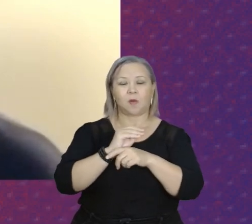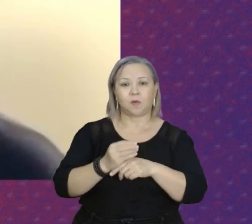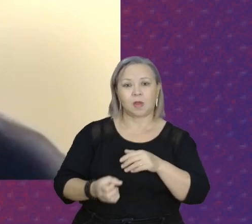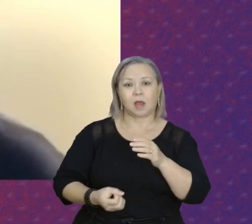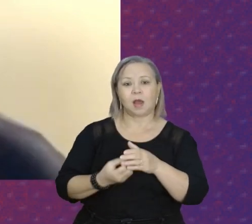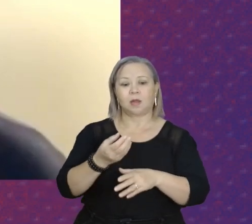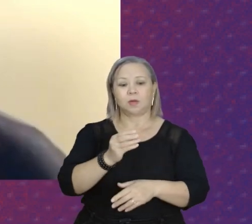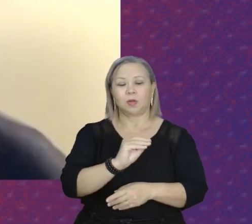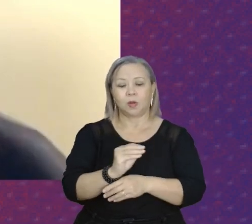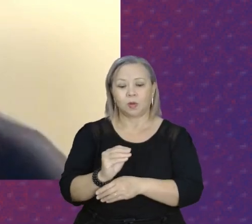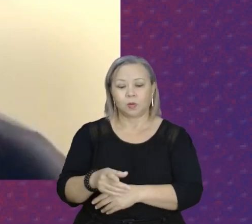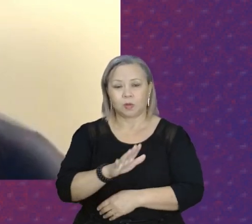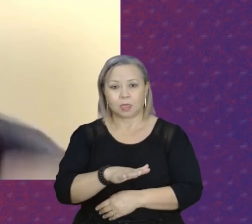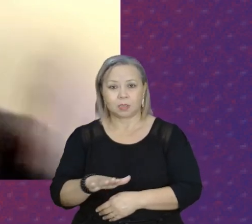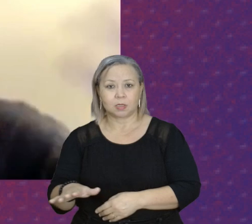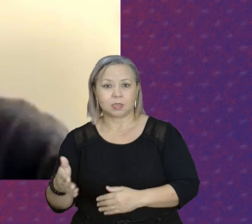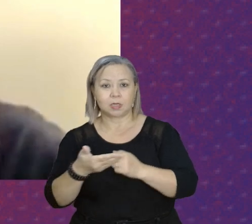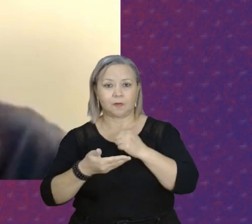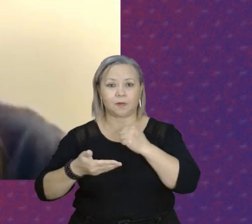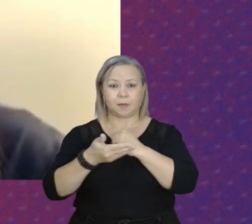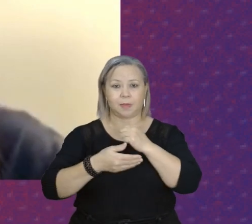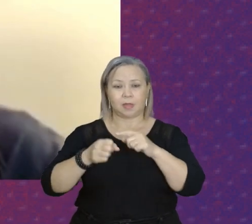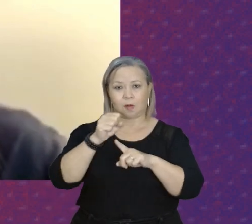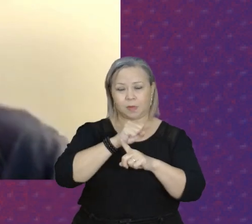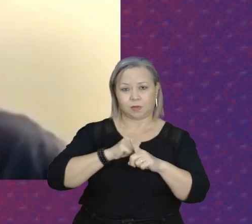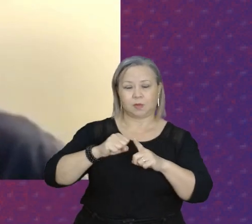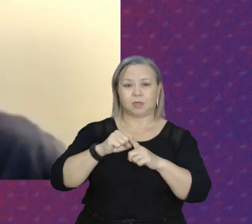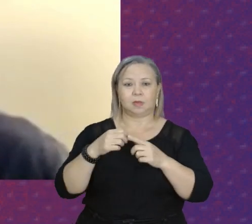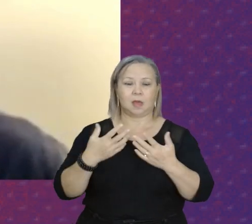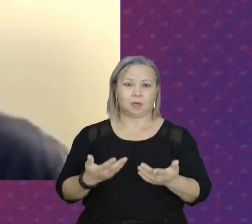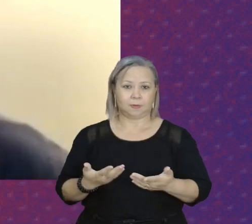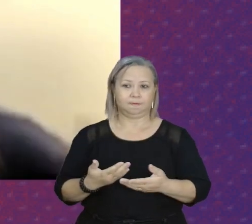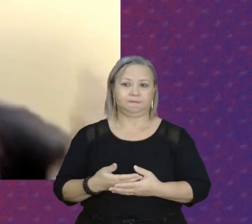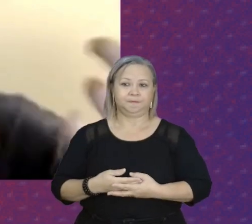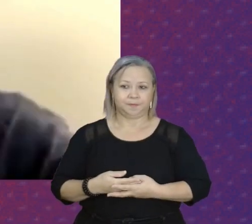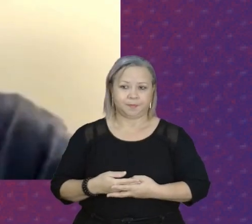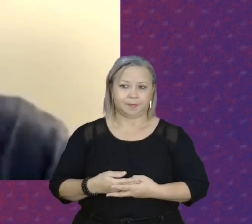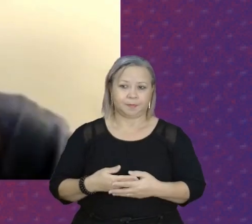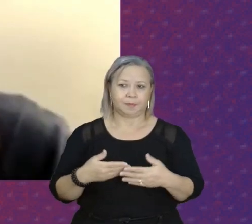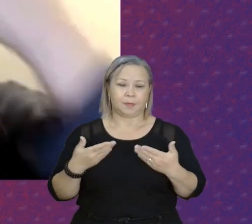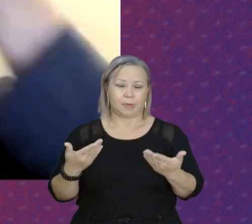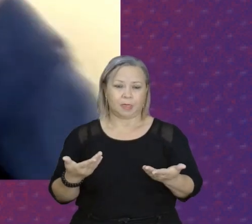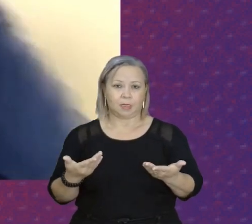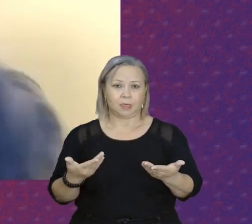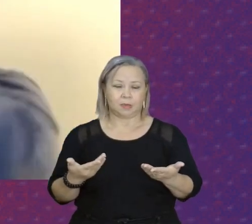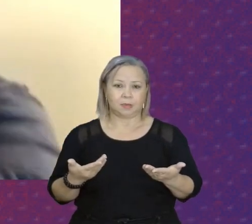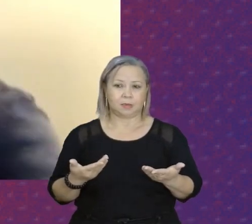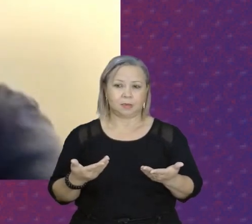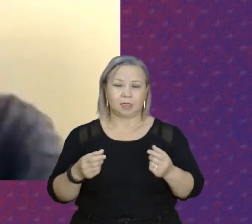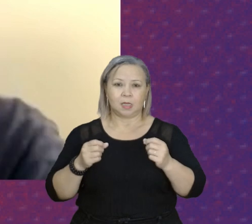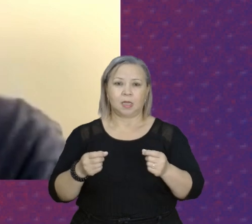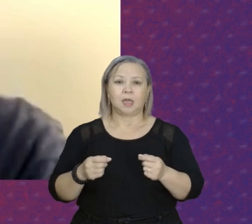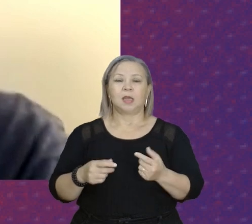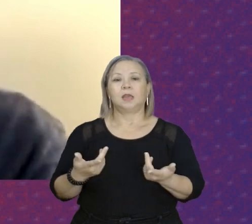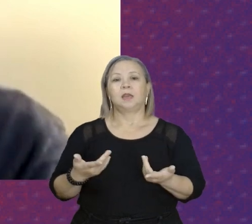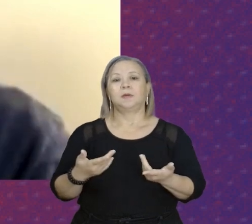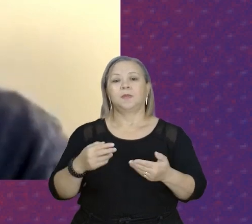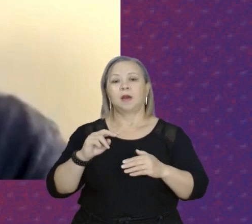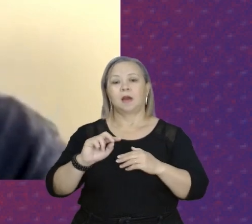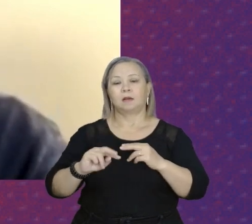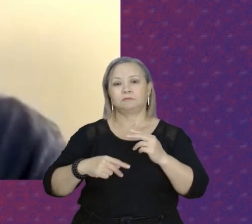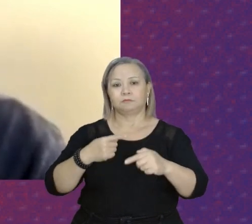das crianças é fundamental para a sociedade e para a reprodução mesmo